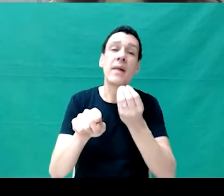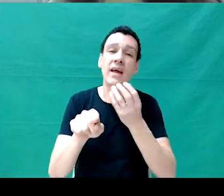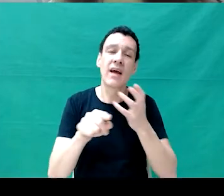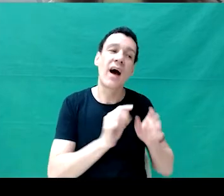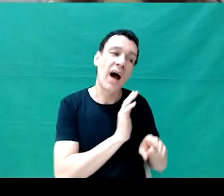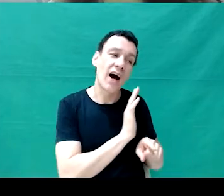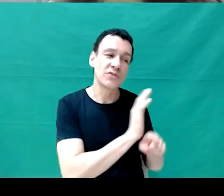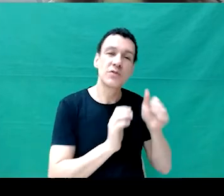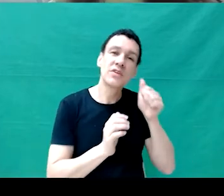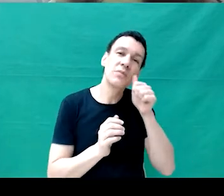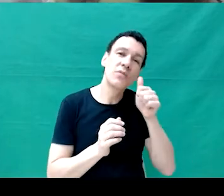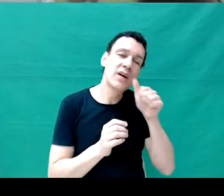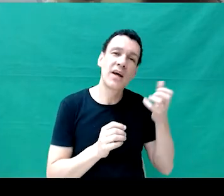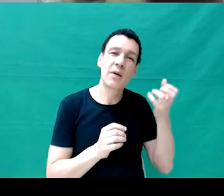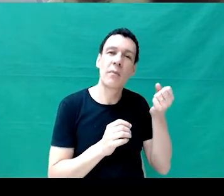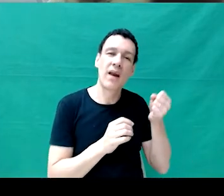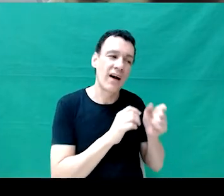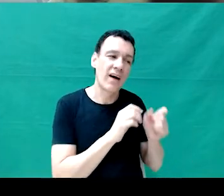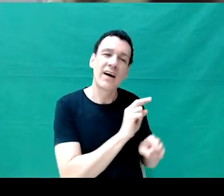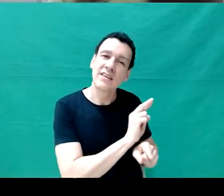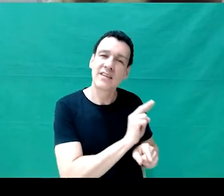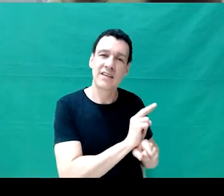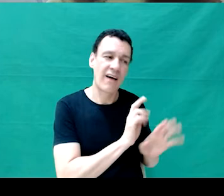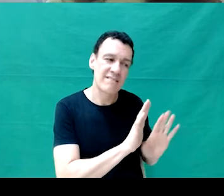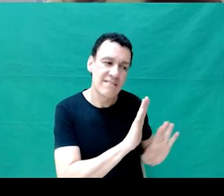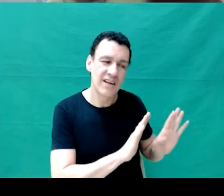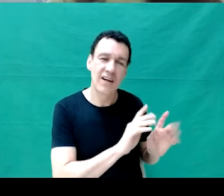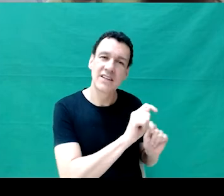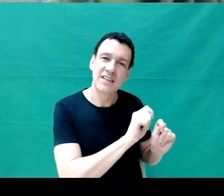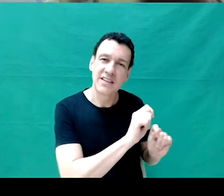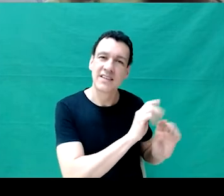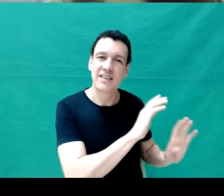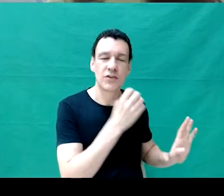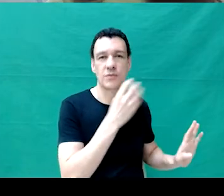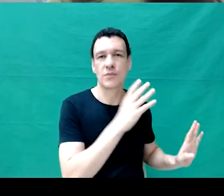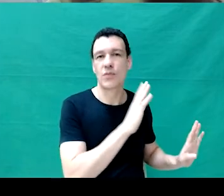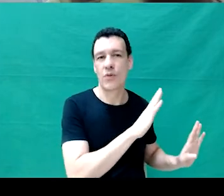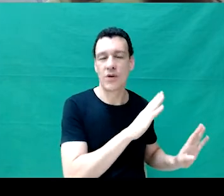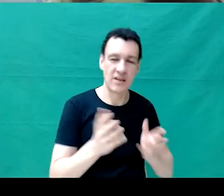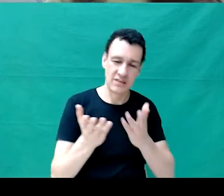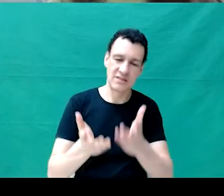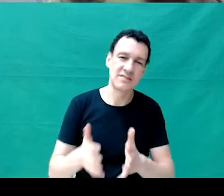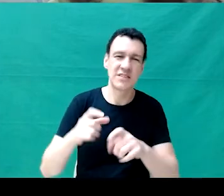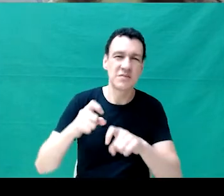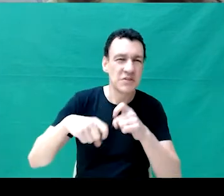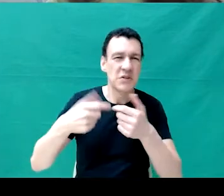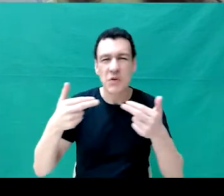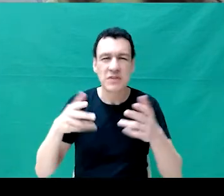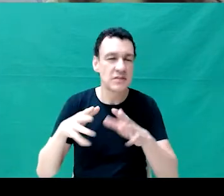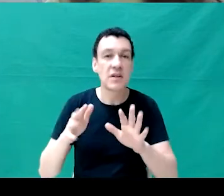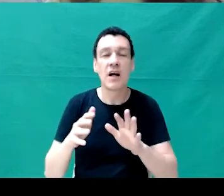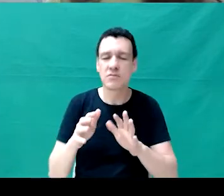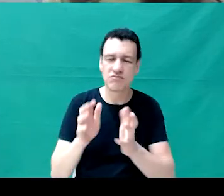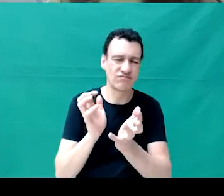negas, você está trazendo uma menor importância para o corpo da mulher preta. E isso é muito